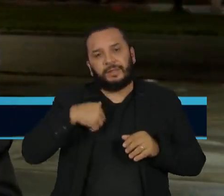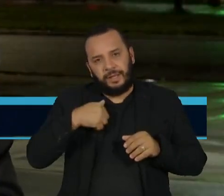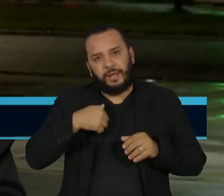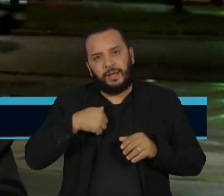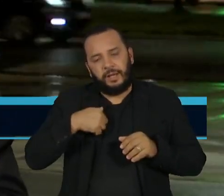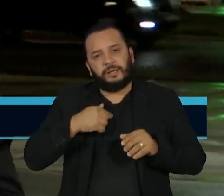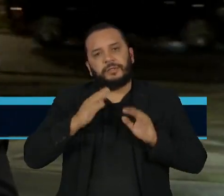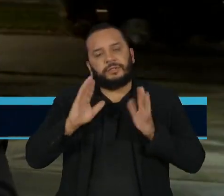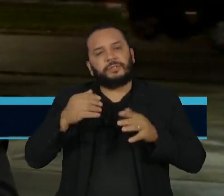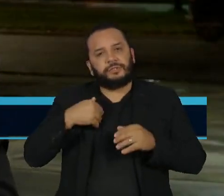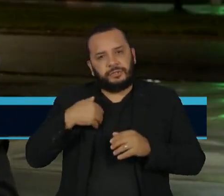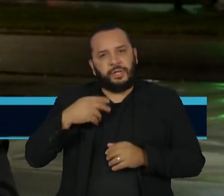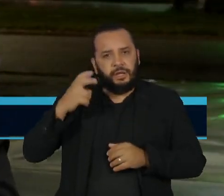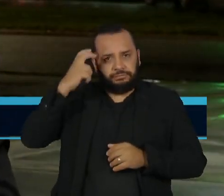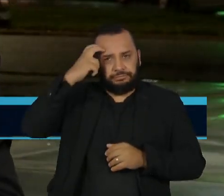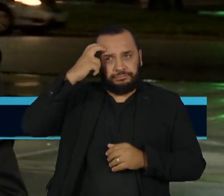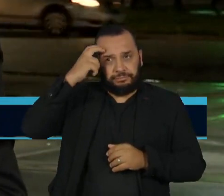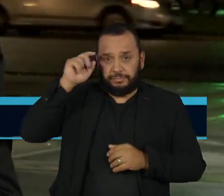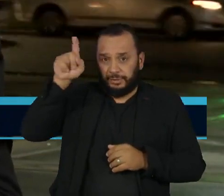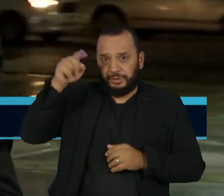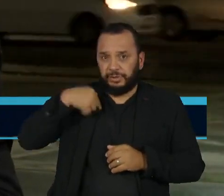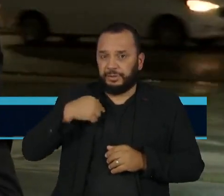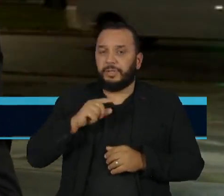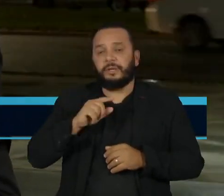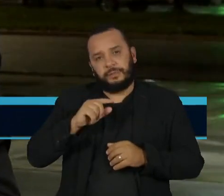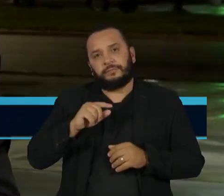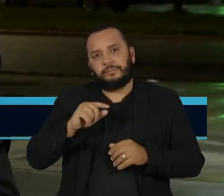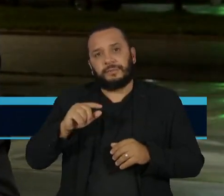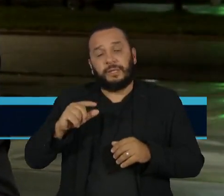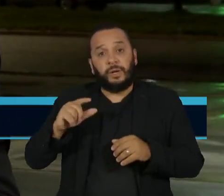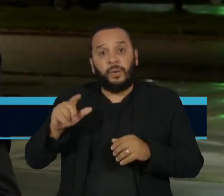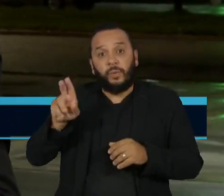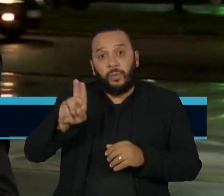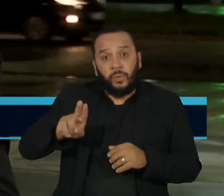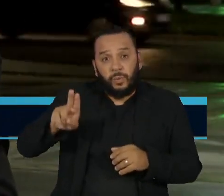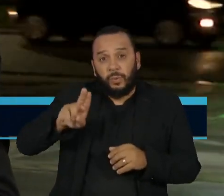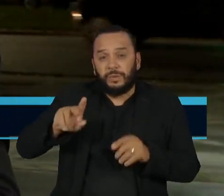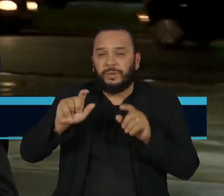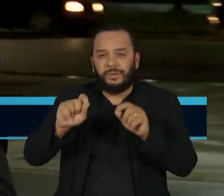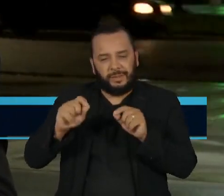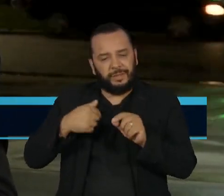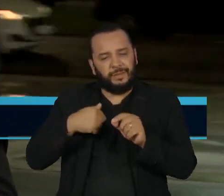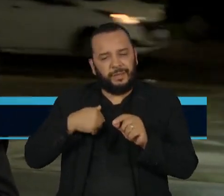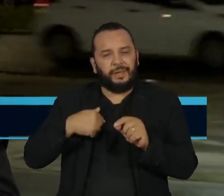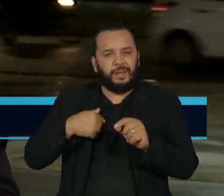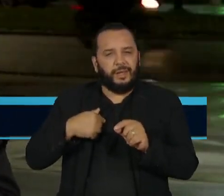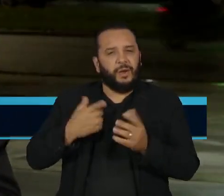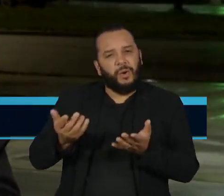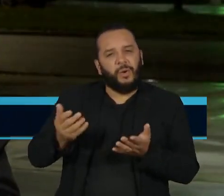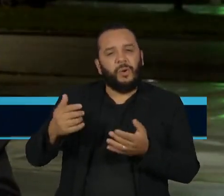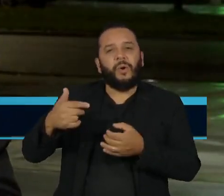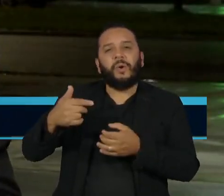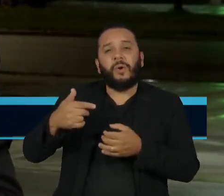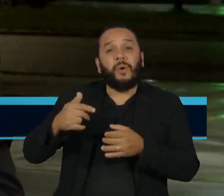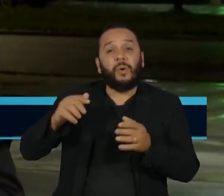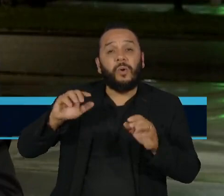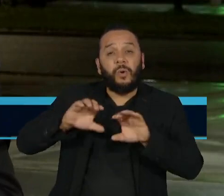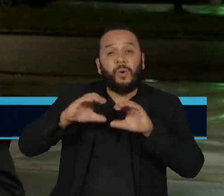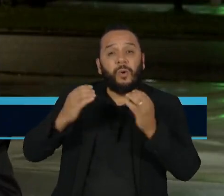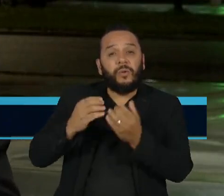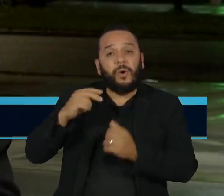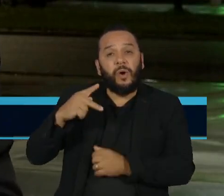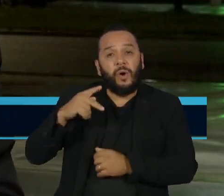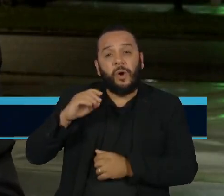dos maiores produtores de petróleo do mundo, estariam usando a conferência para discutir acordos de combustíveis fósseis